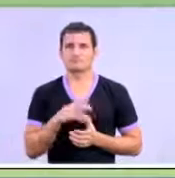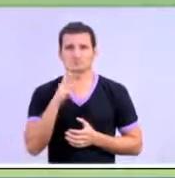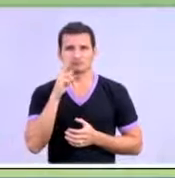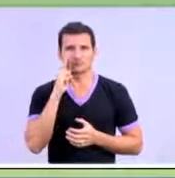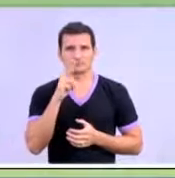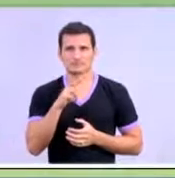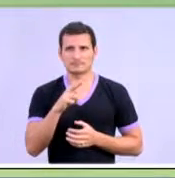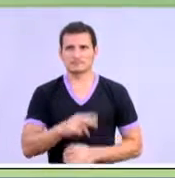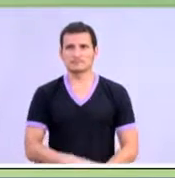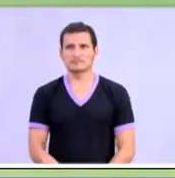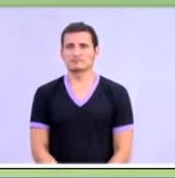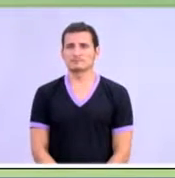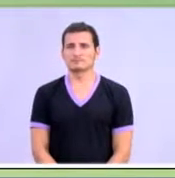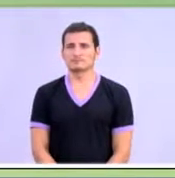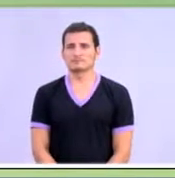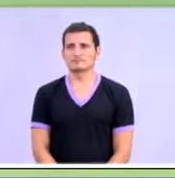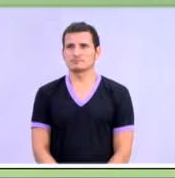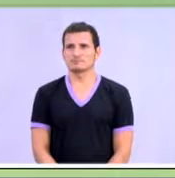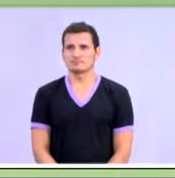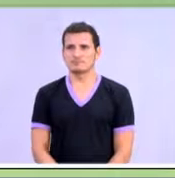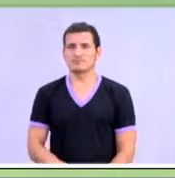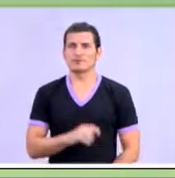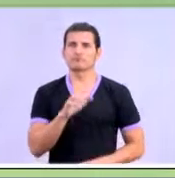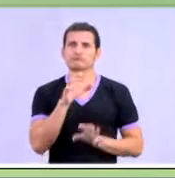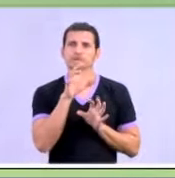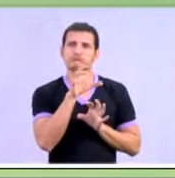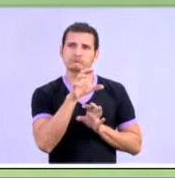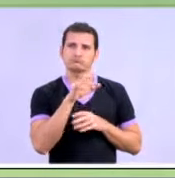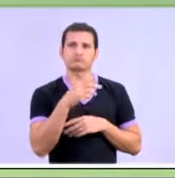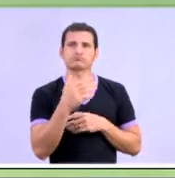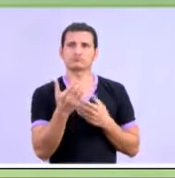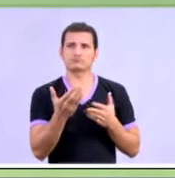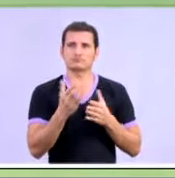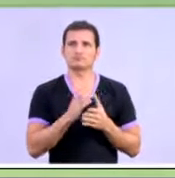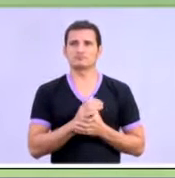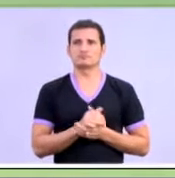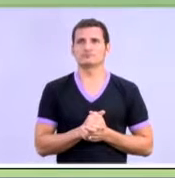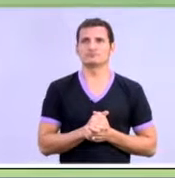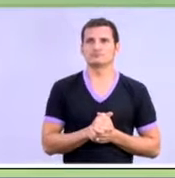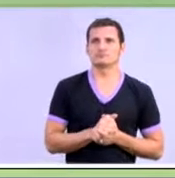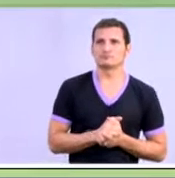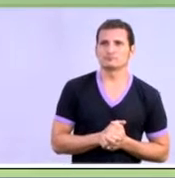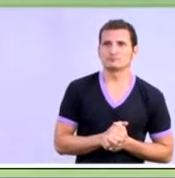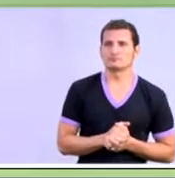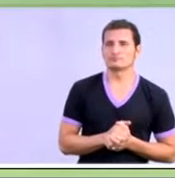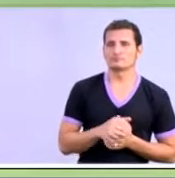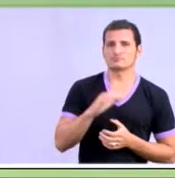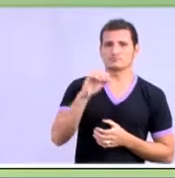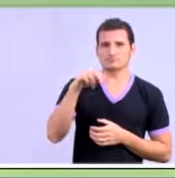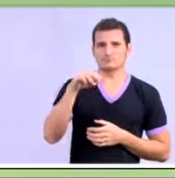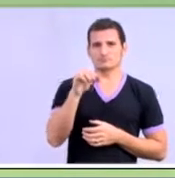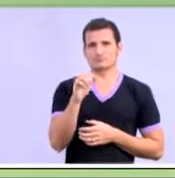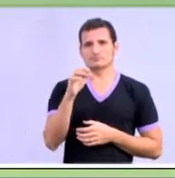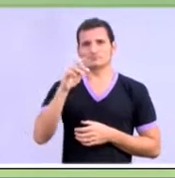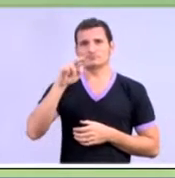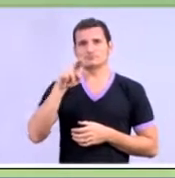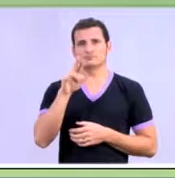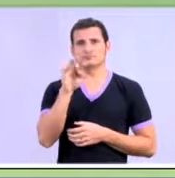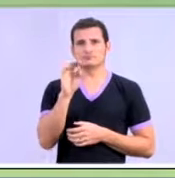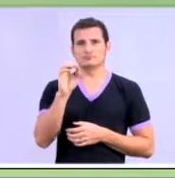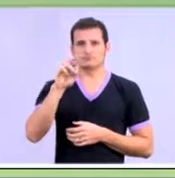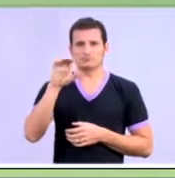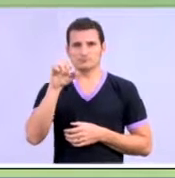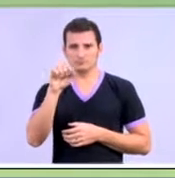aqui? Que características são essas, gente? Os construtores, tá? A gente fala são